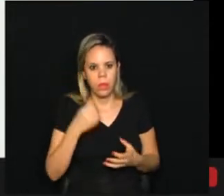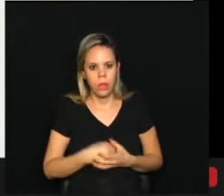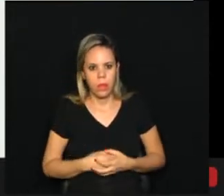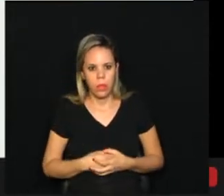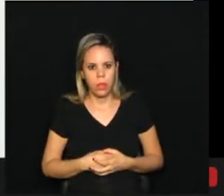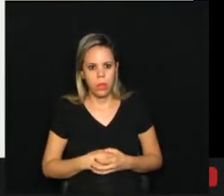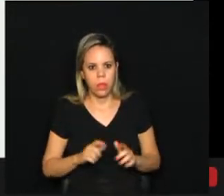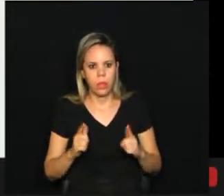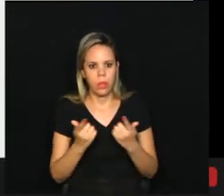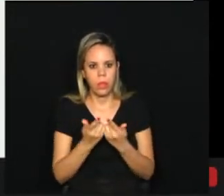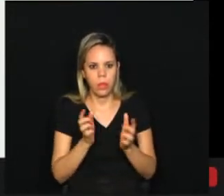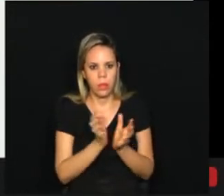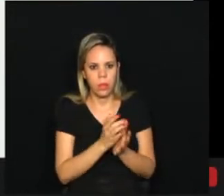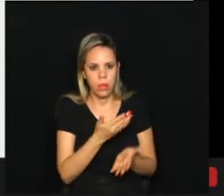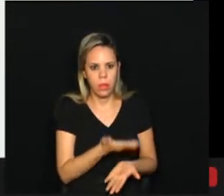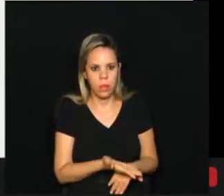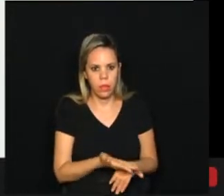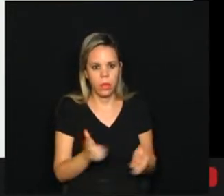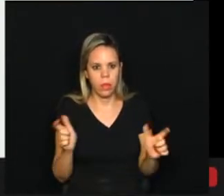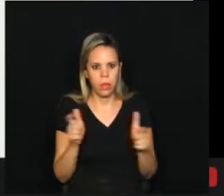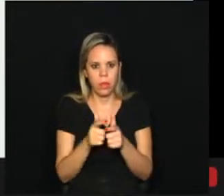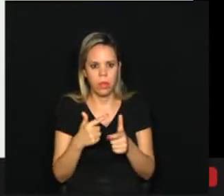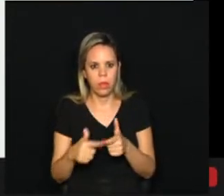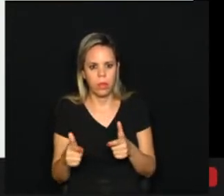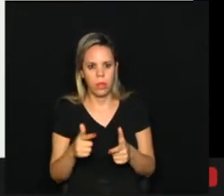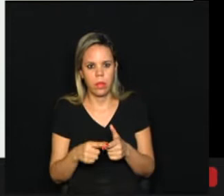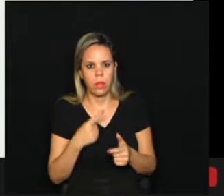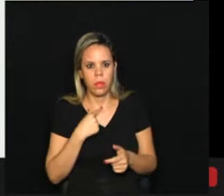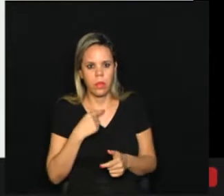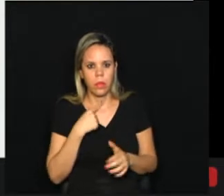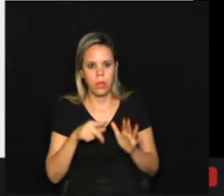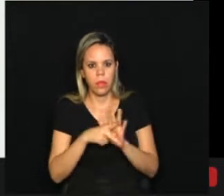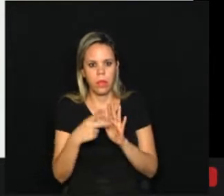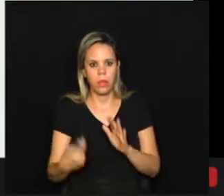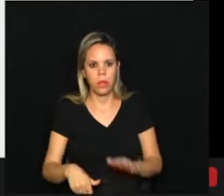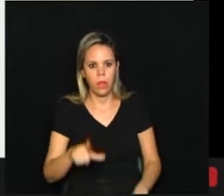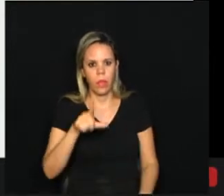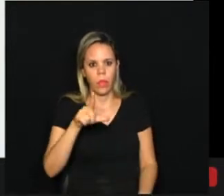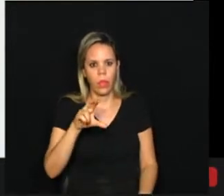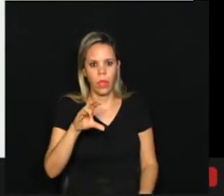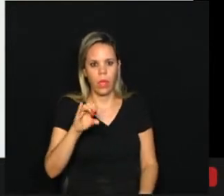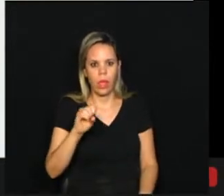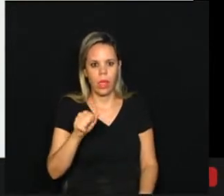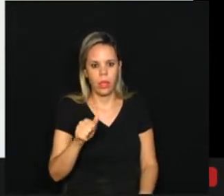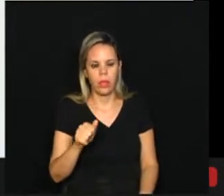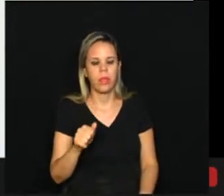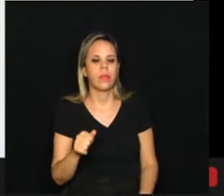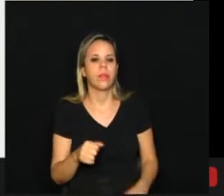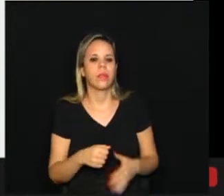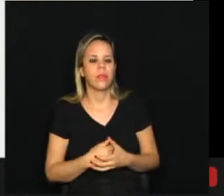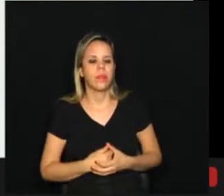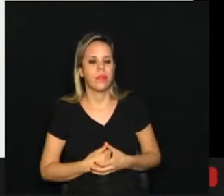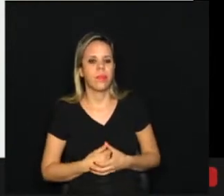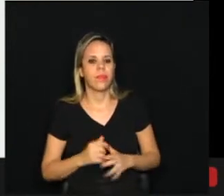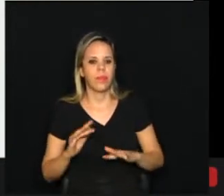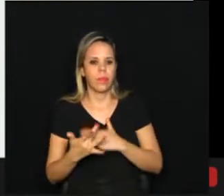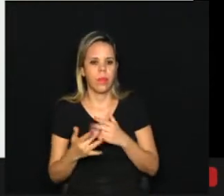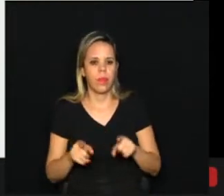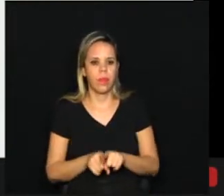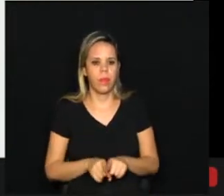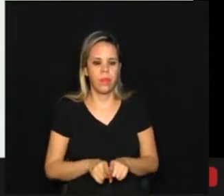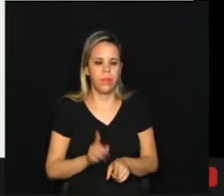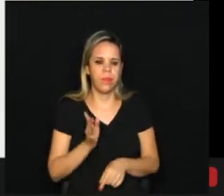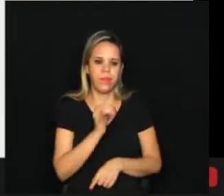tanto no grupo, porque isso amenizaria um pouco, era o desejo do próprio Lucas, como nas mídias. E ela